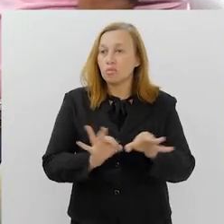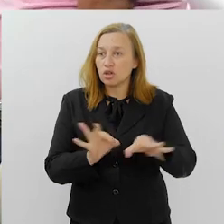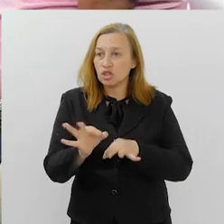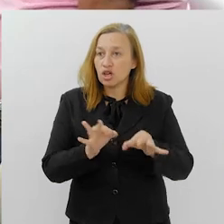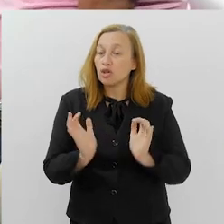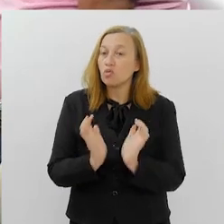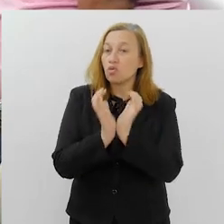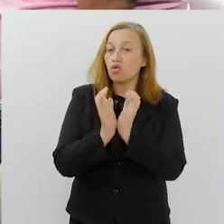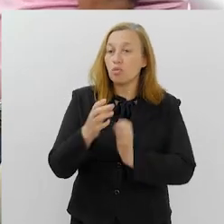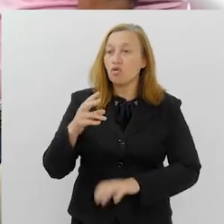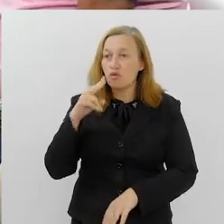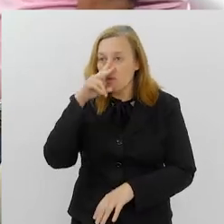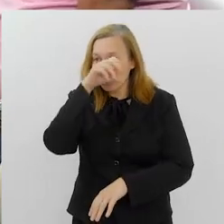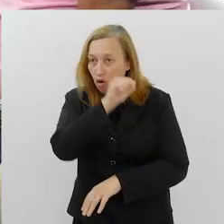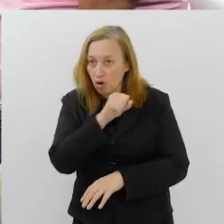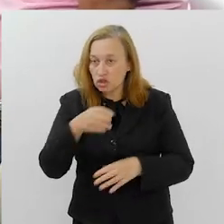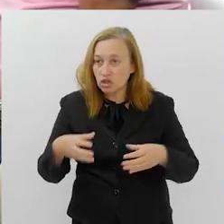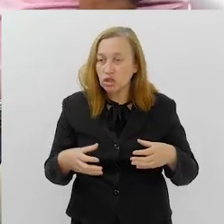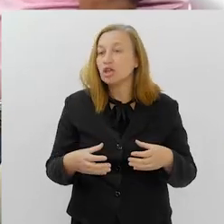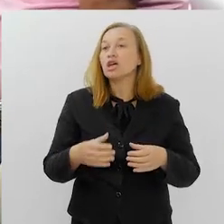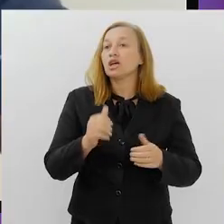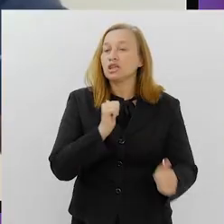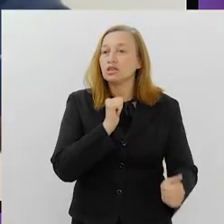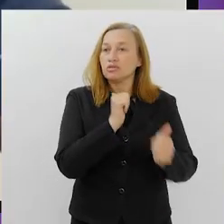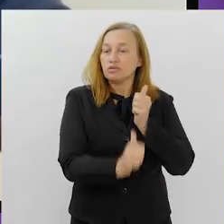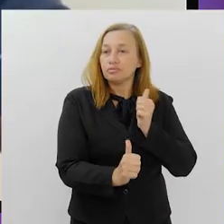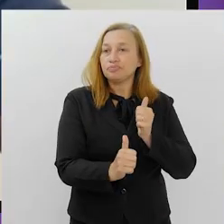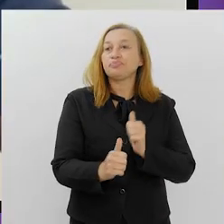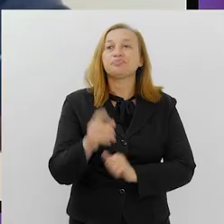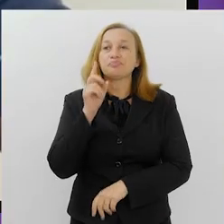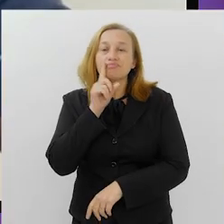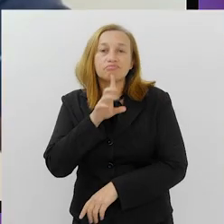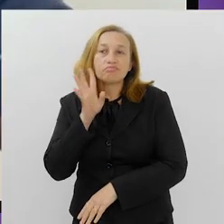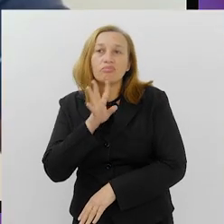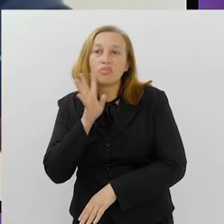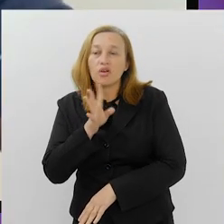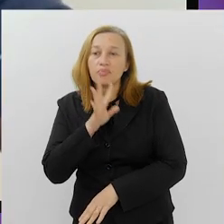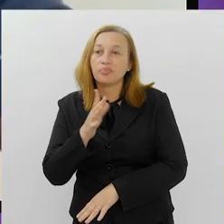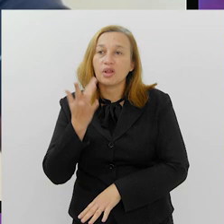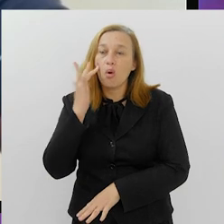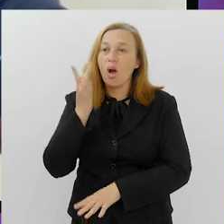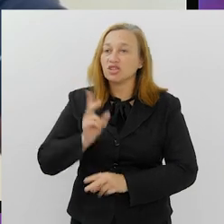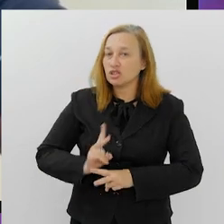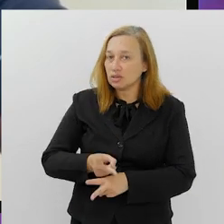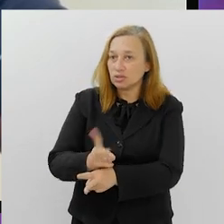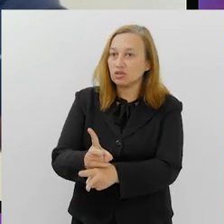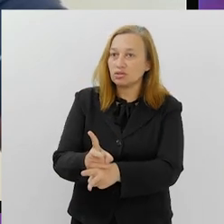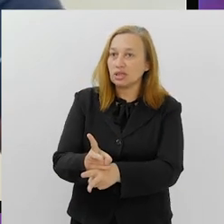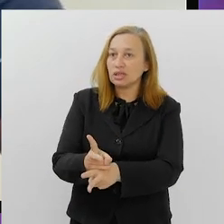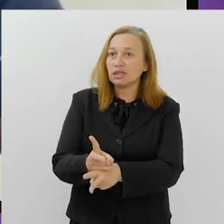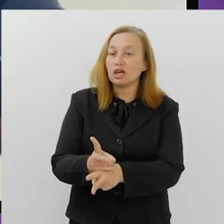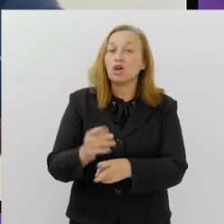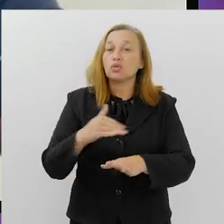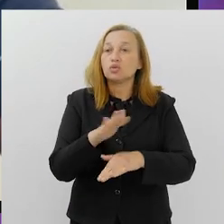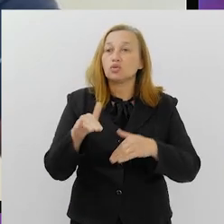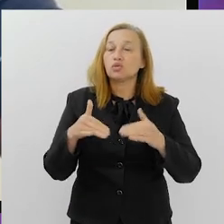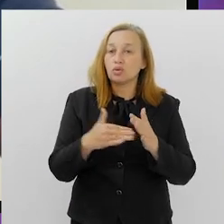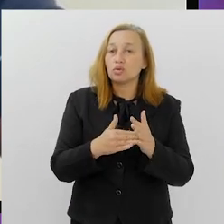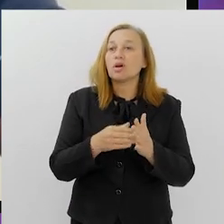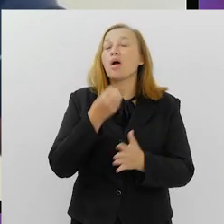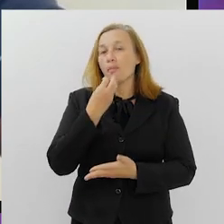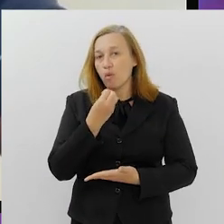projeto. Temos um grupo muito forte de atletas, um grupo de staff muito bacana, então Eu acho que essa continuidade para todo